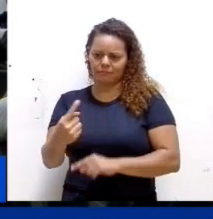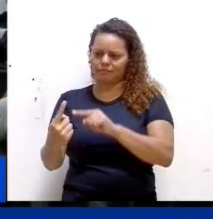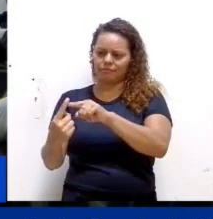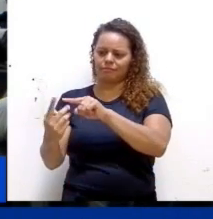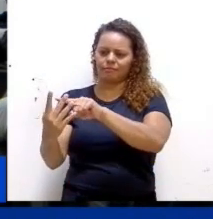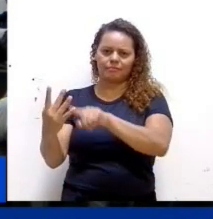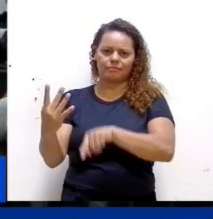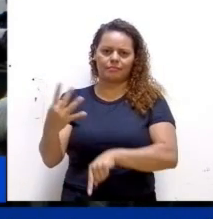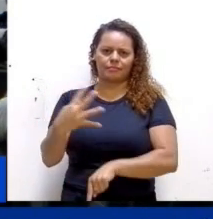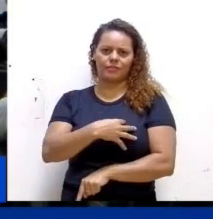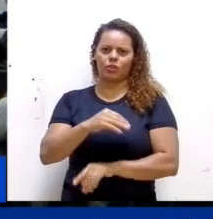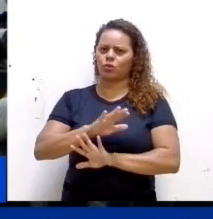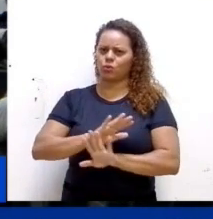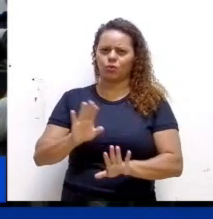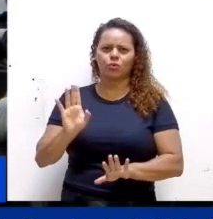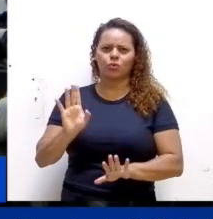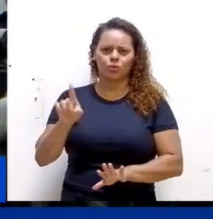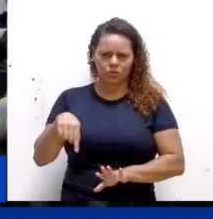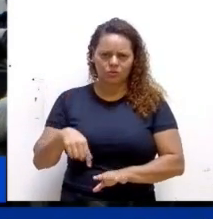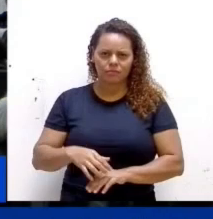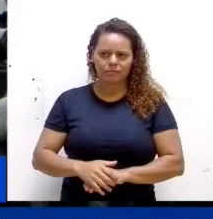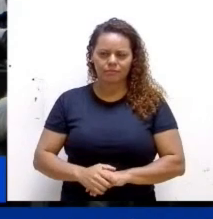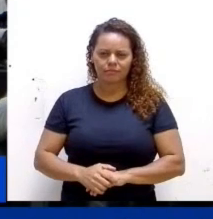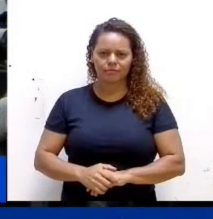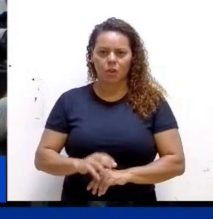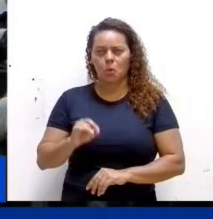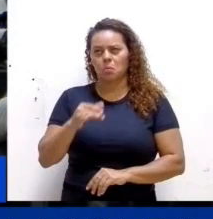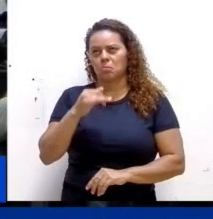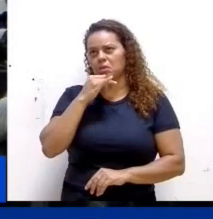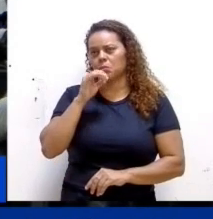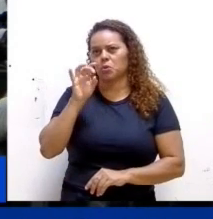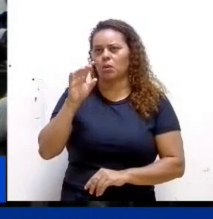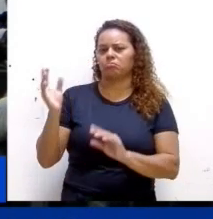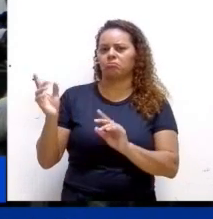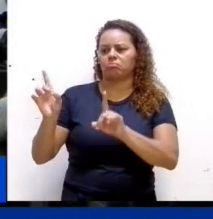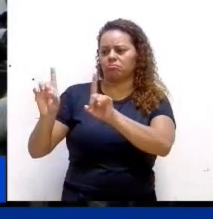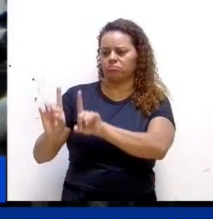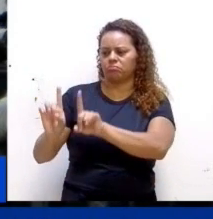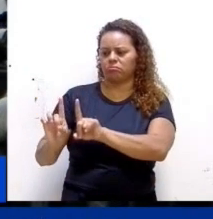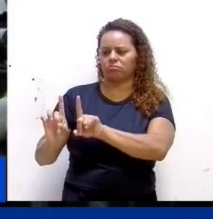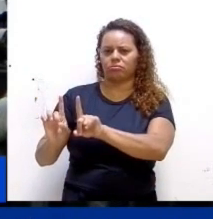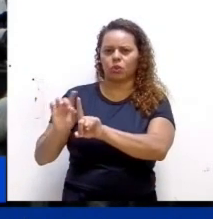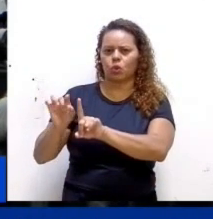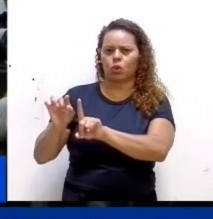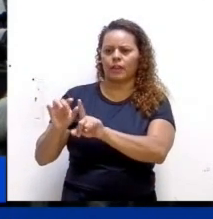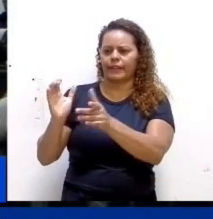Mais antigo, né? Pois é. Para ver que eu só tenho essa carinha, mas...